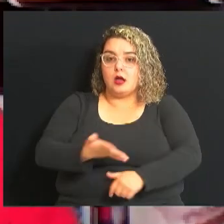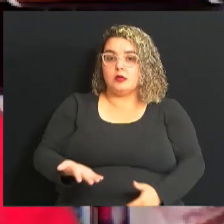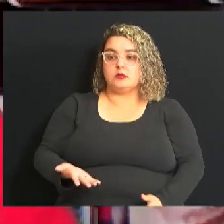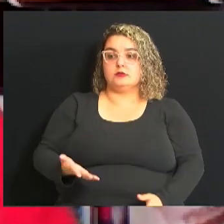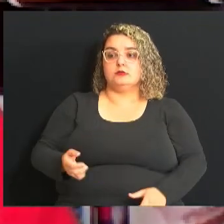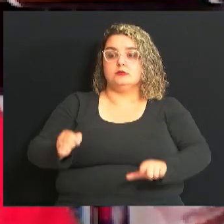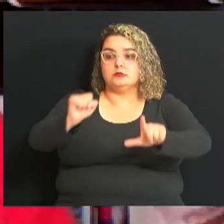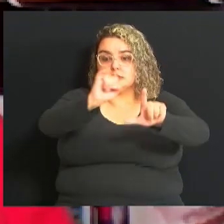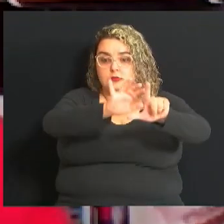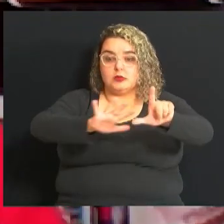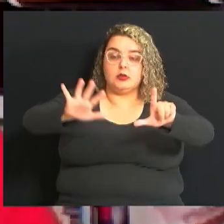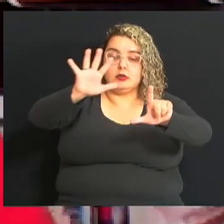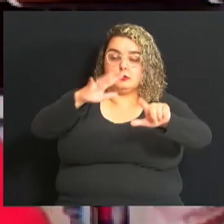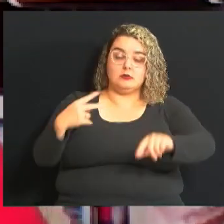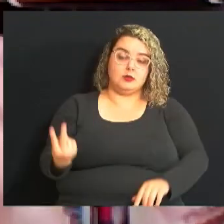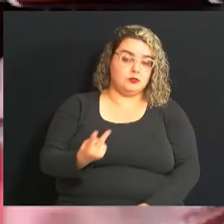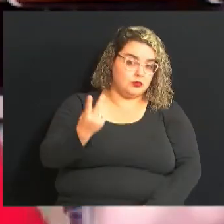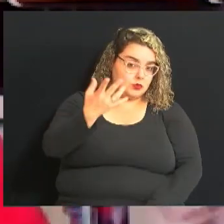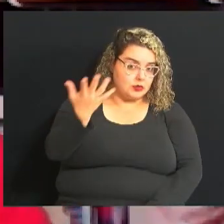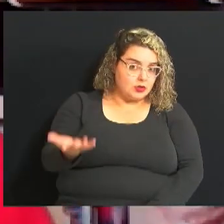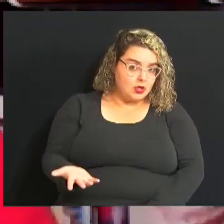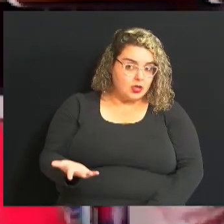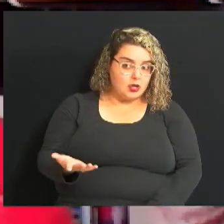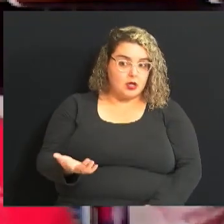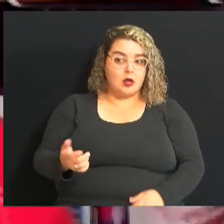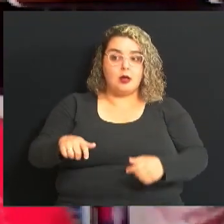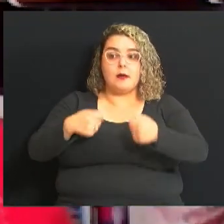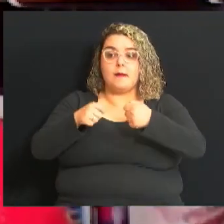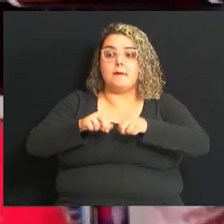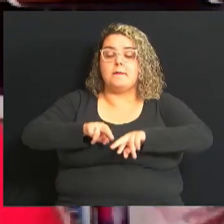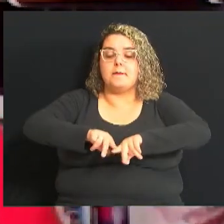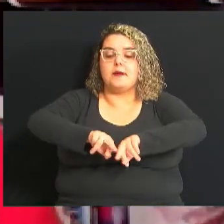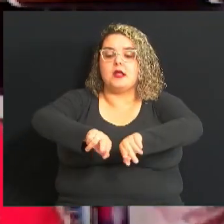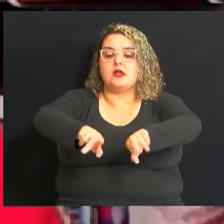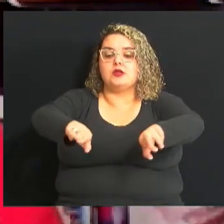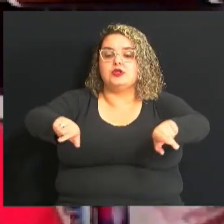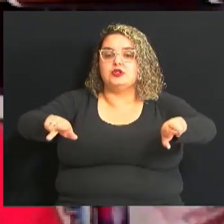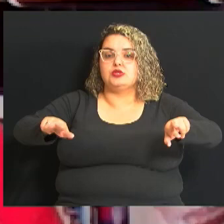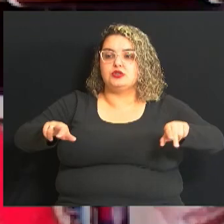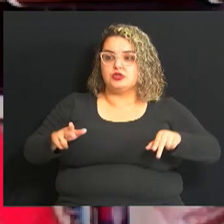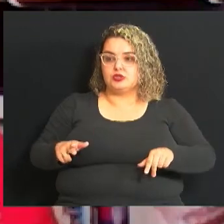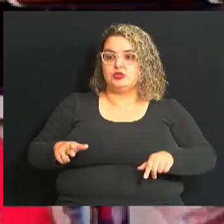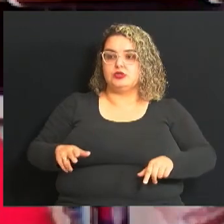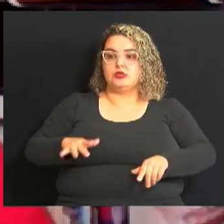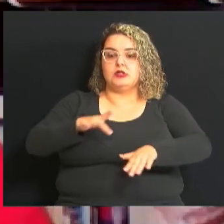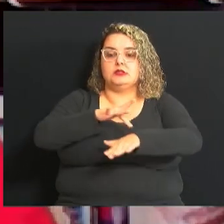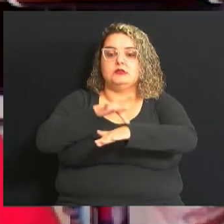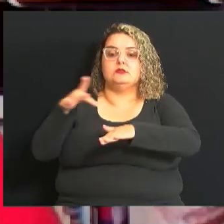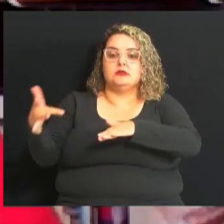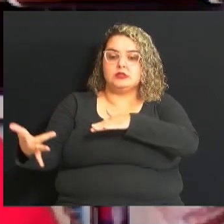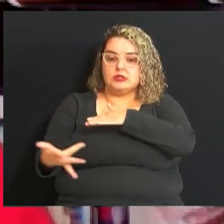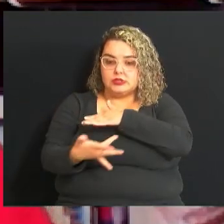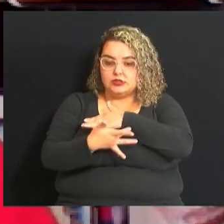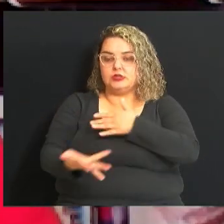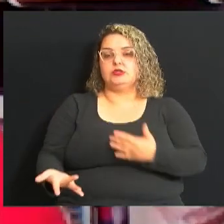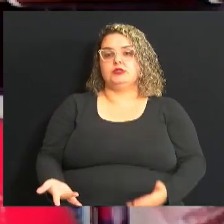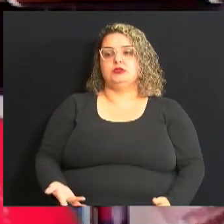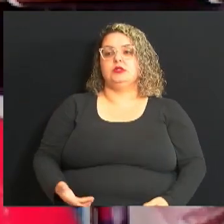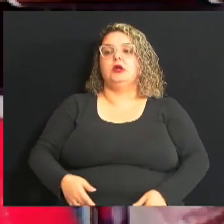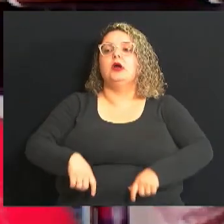imagens valorizadas. A gente precisa de diversidade nas mídias. E a gente